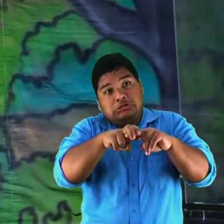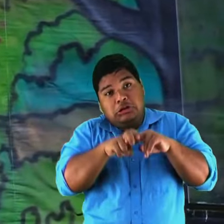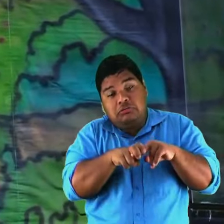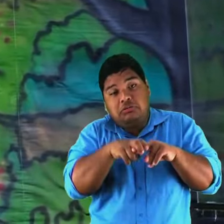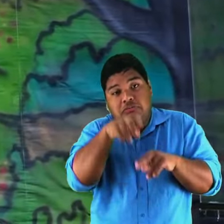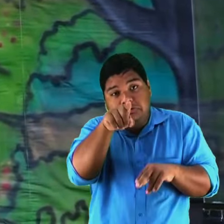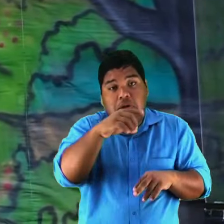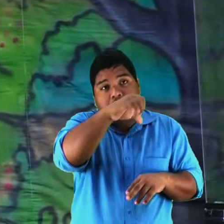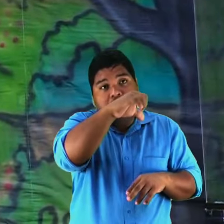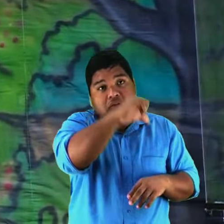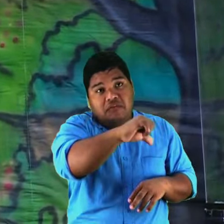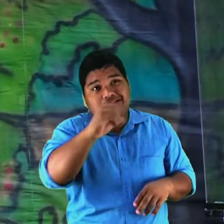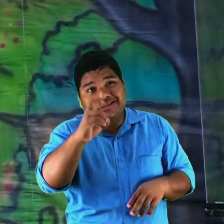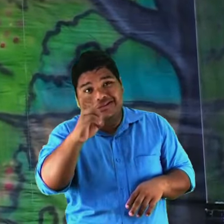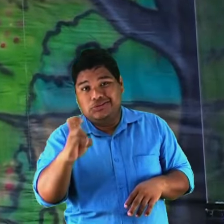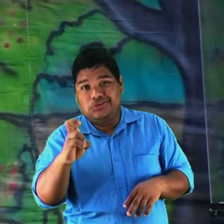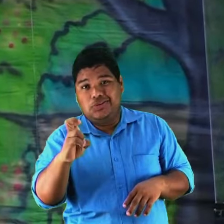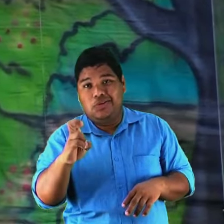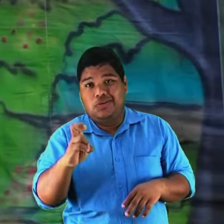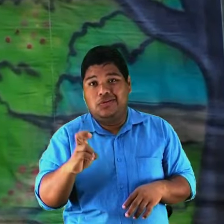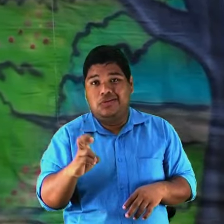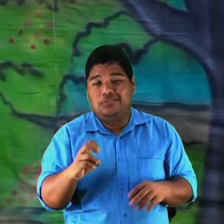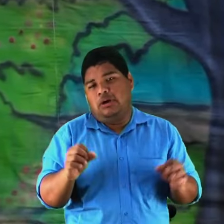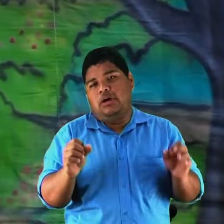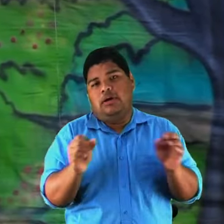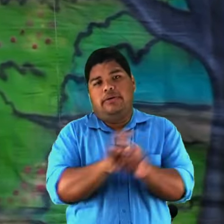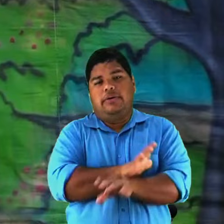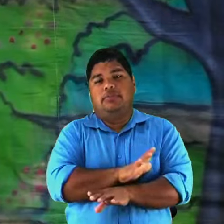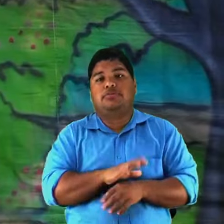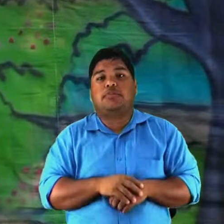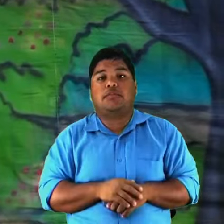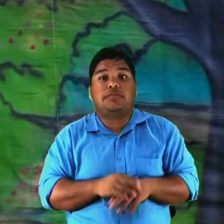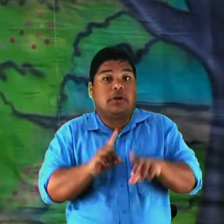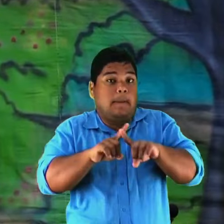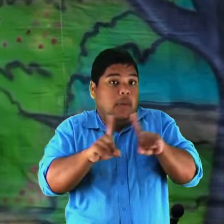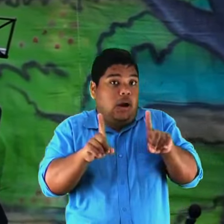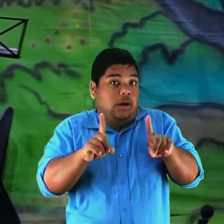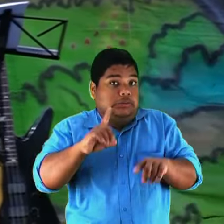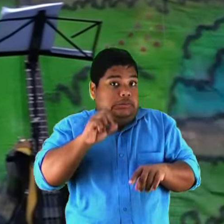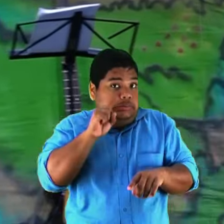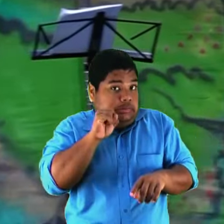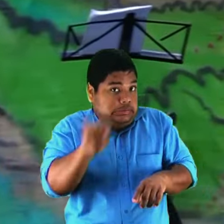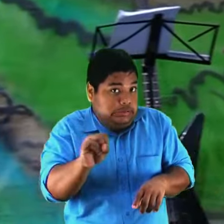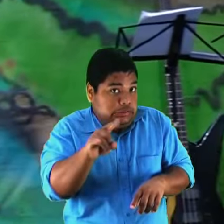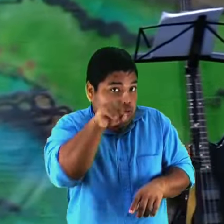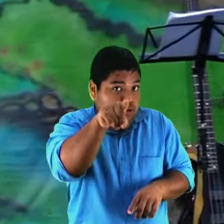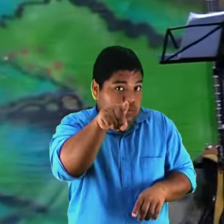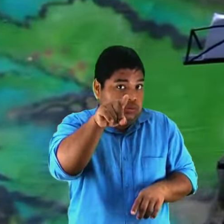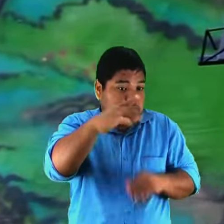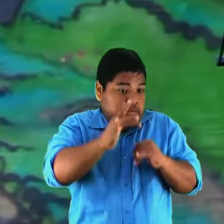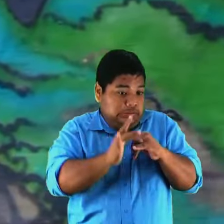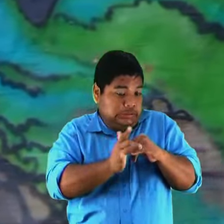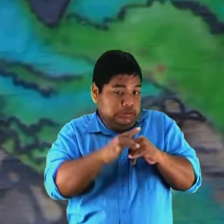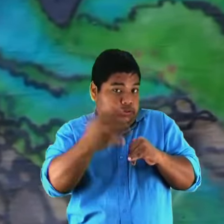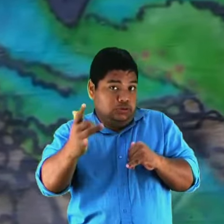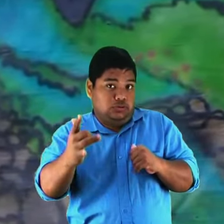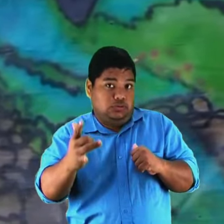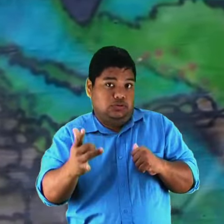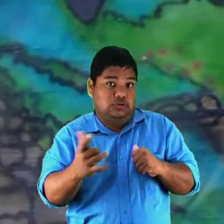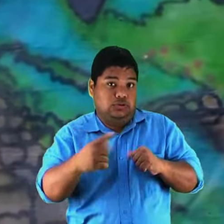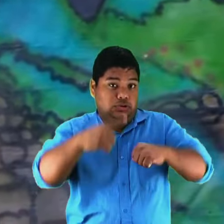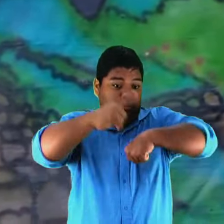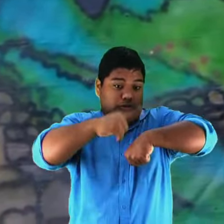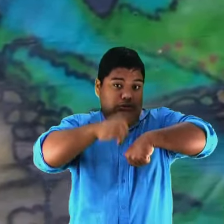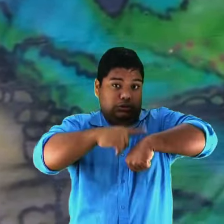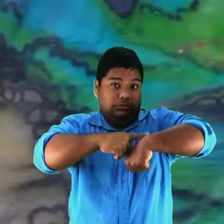mais, mas acabou. Mas se o seu tesouro, ou seja, se o seu tempo,